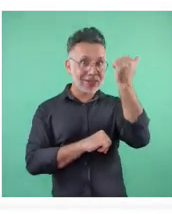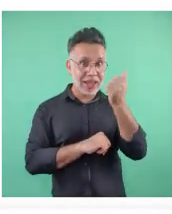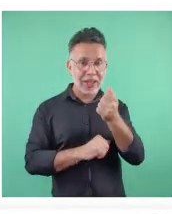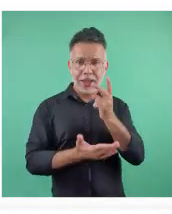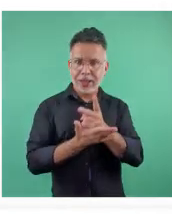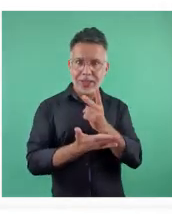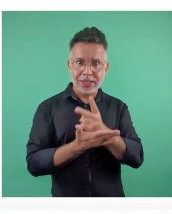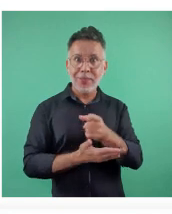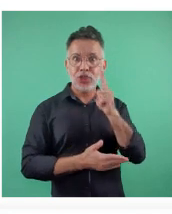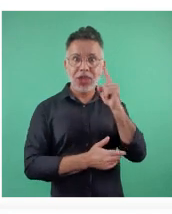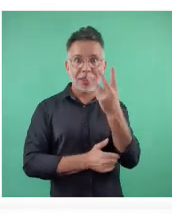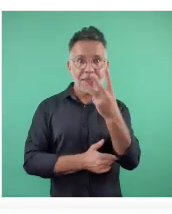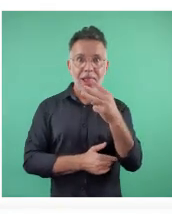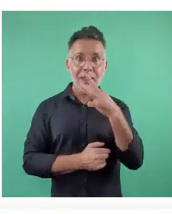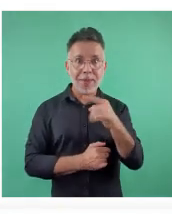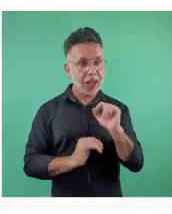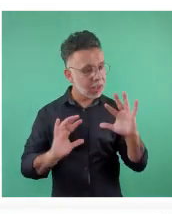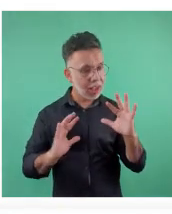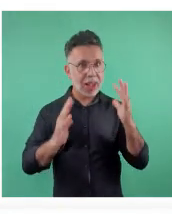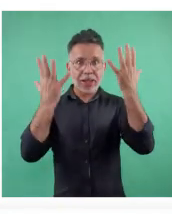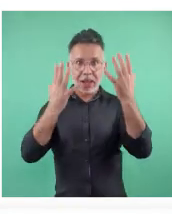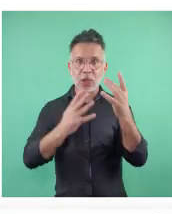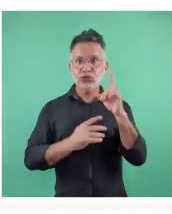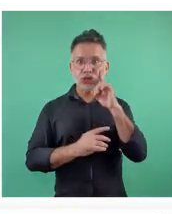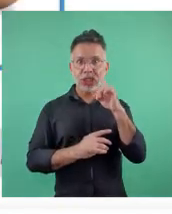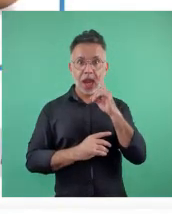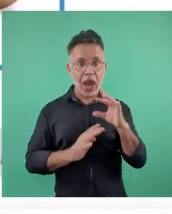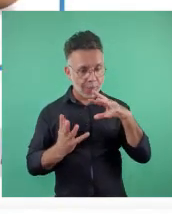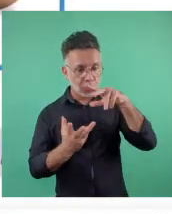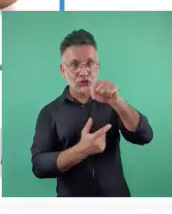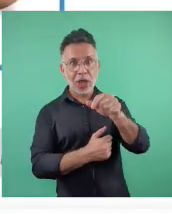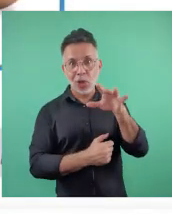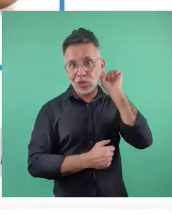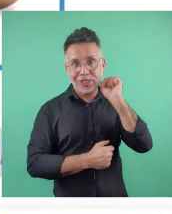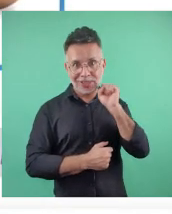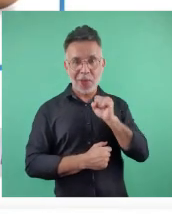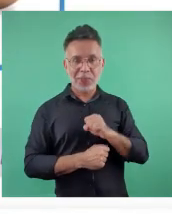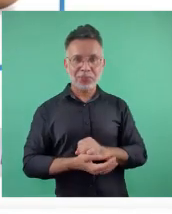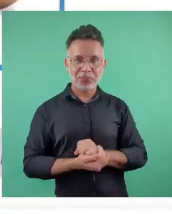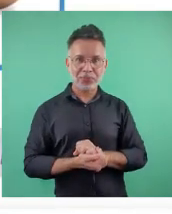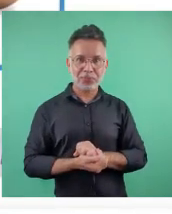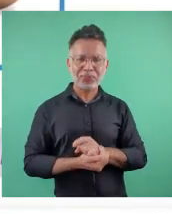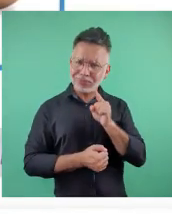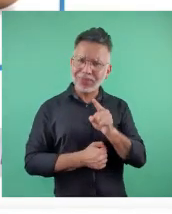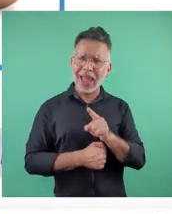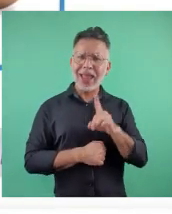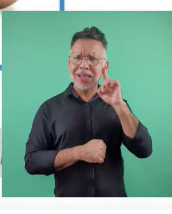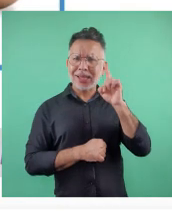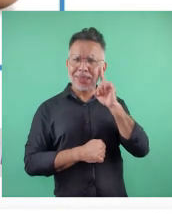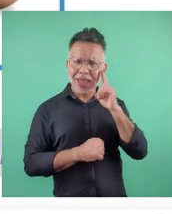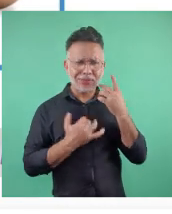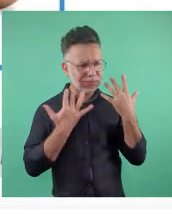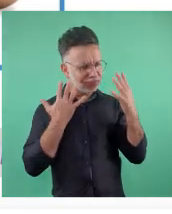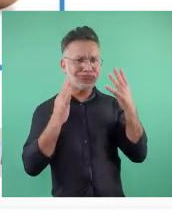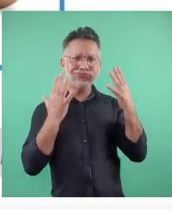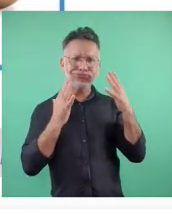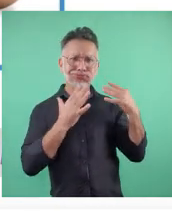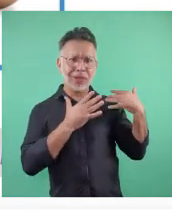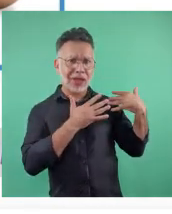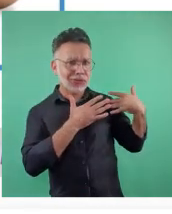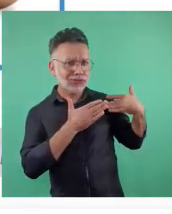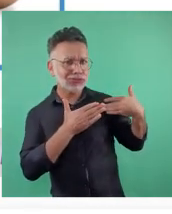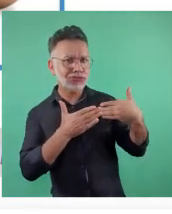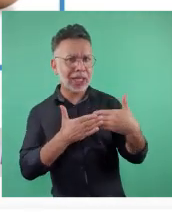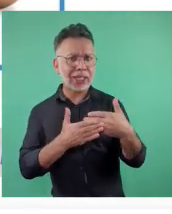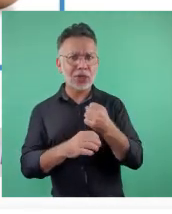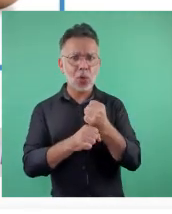3 de março, é celebrado o Dia Mundial da Audição. E essa data vem sendo celebrada desde